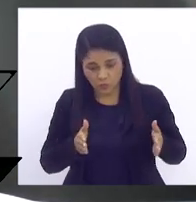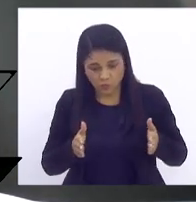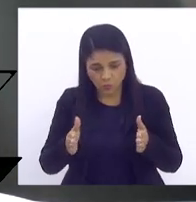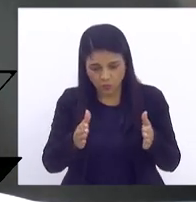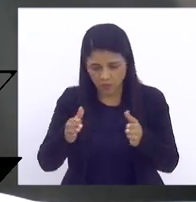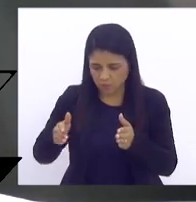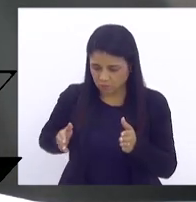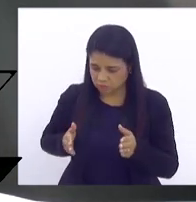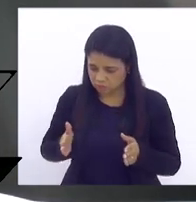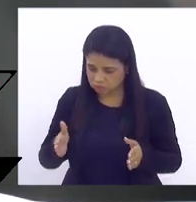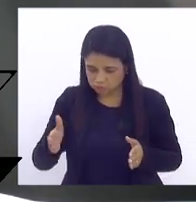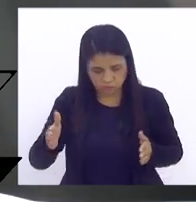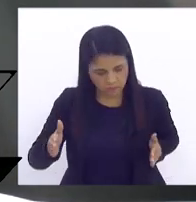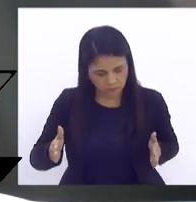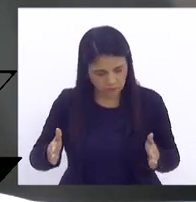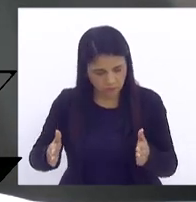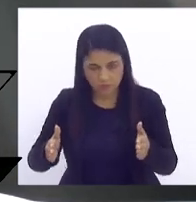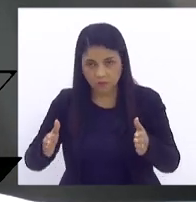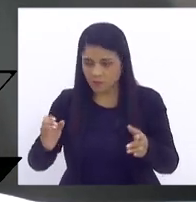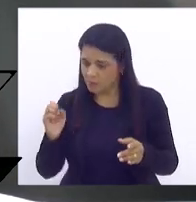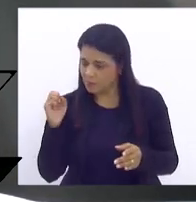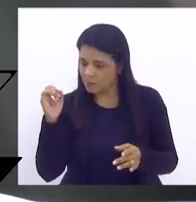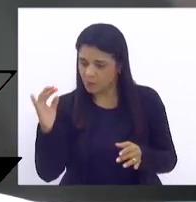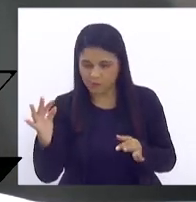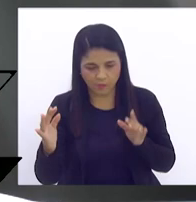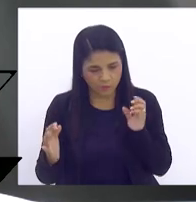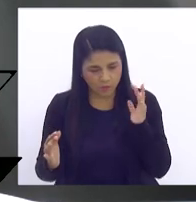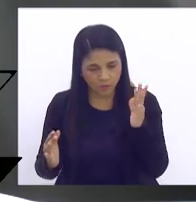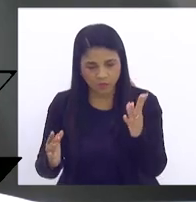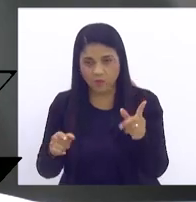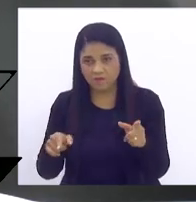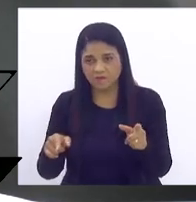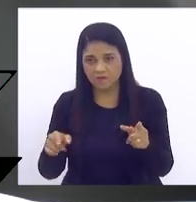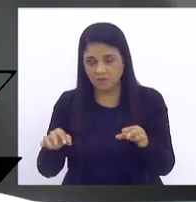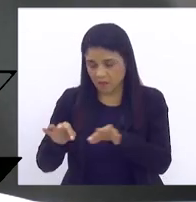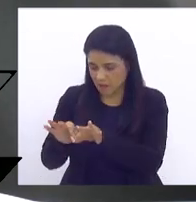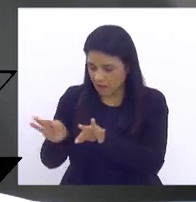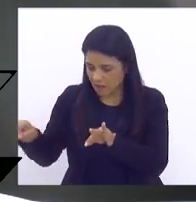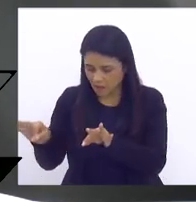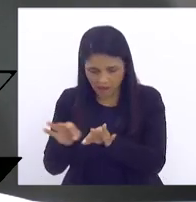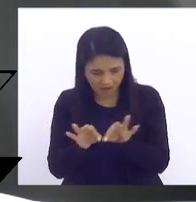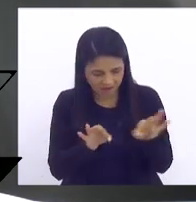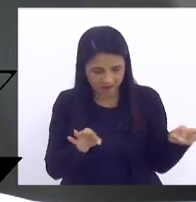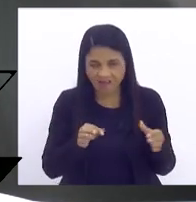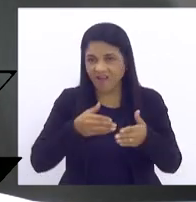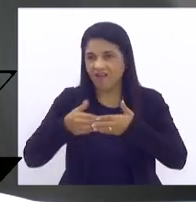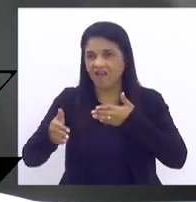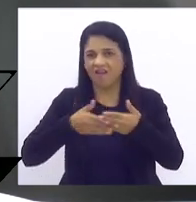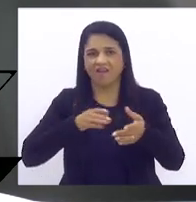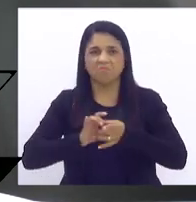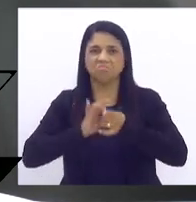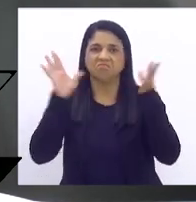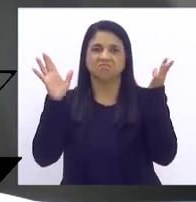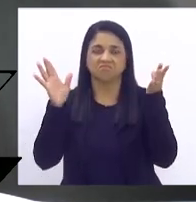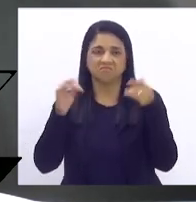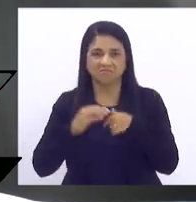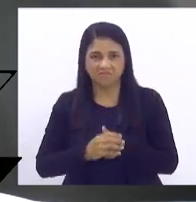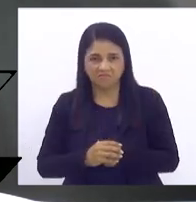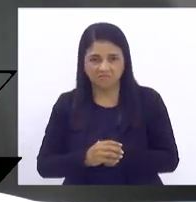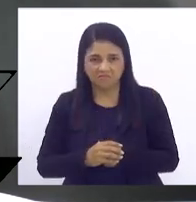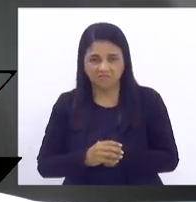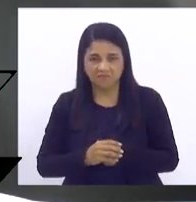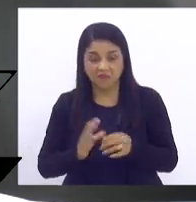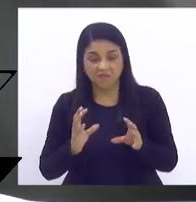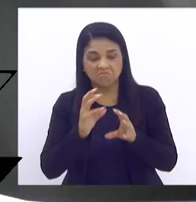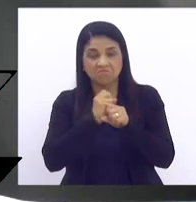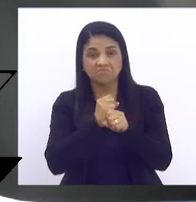nosso estado são calculadas aleatoriamente. Por exemplo, o que diz